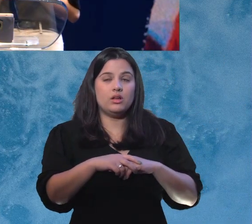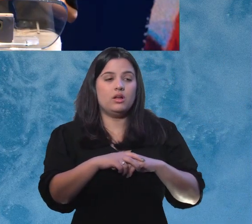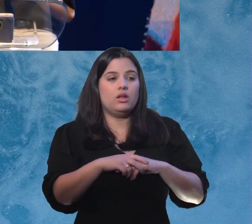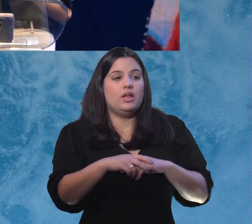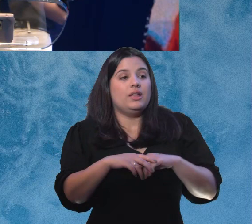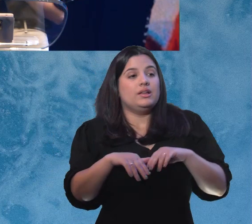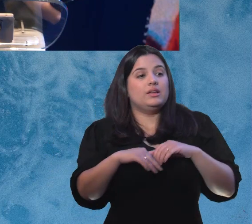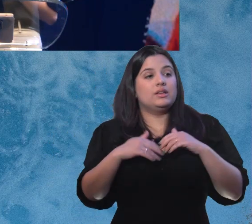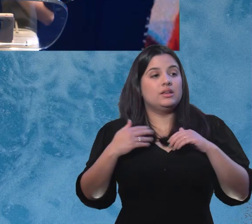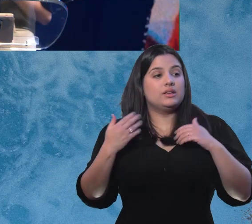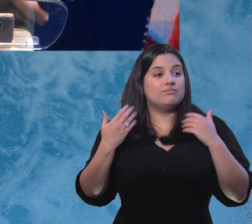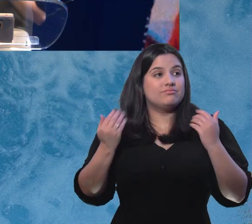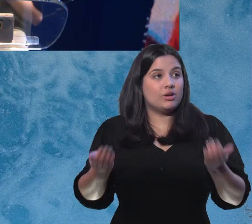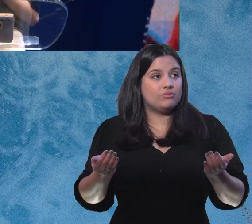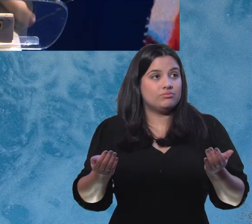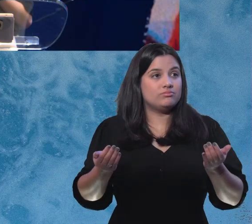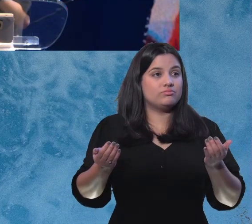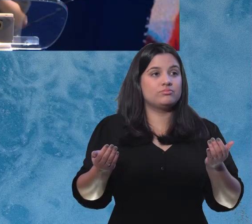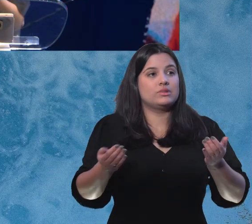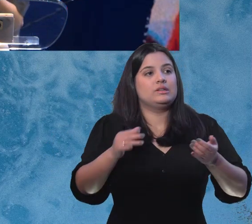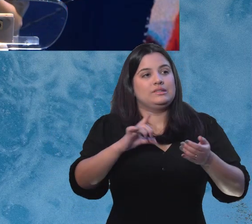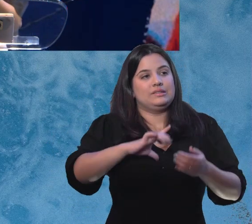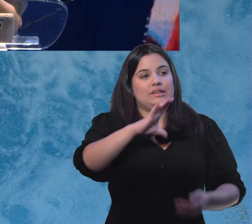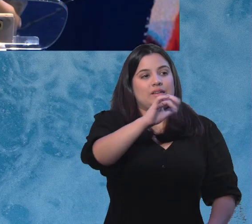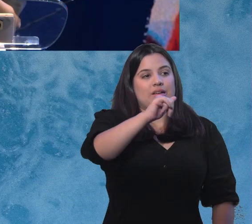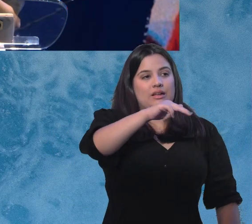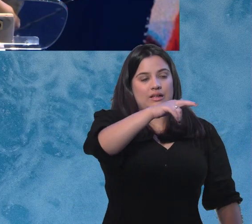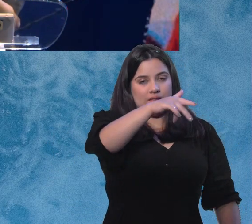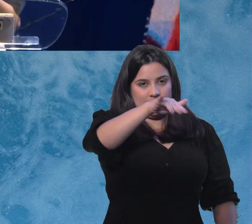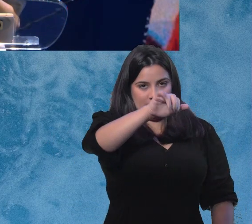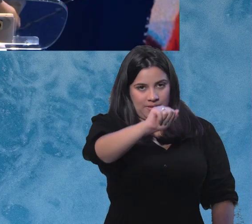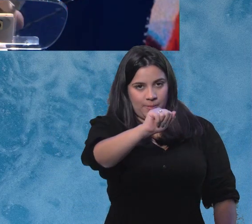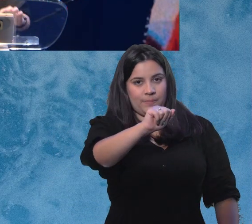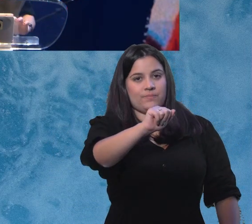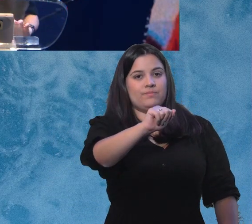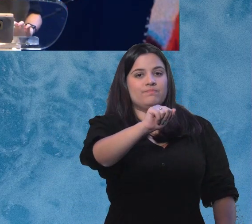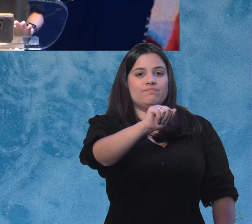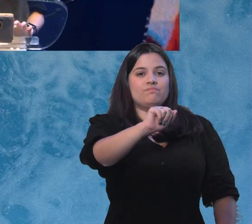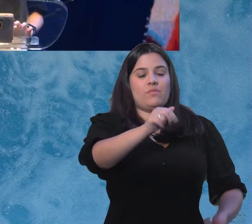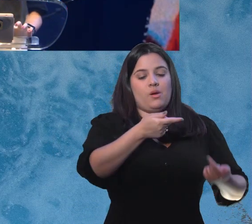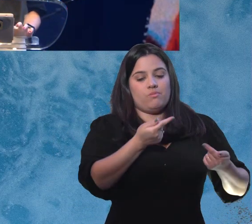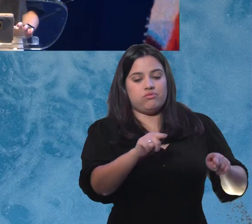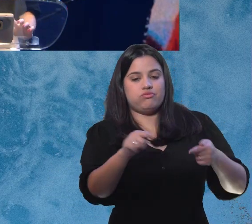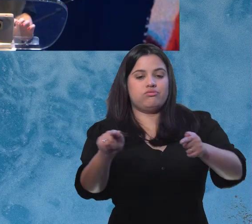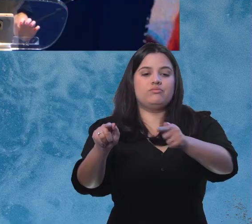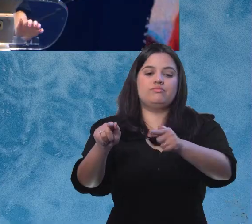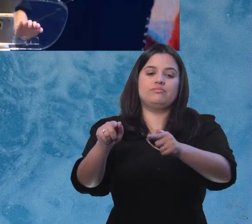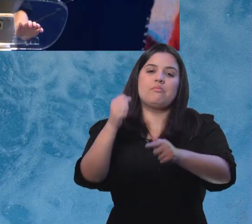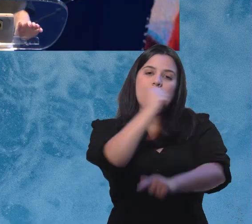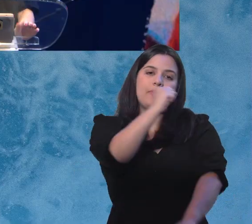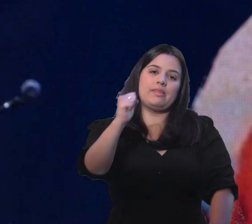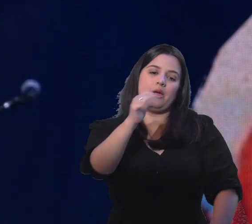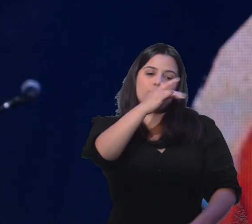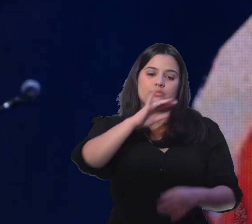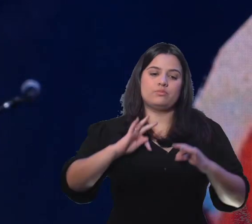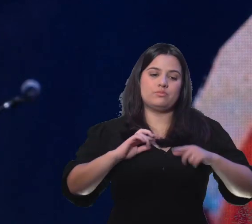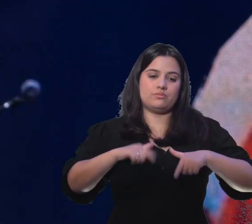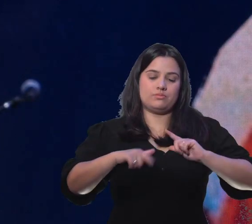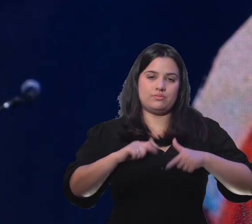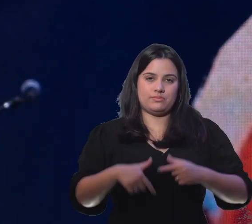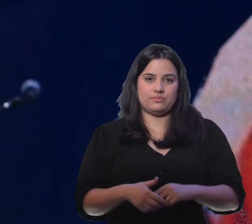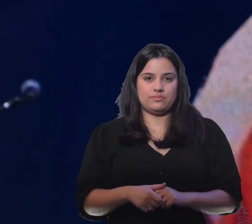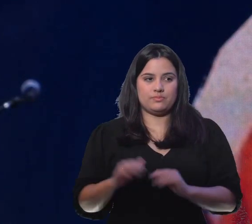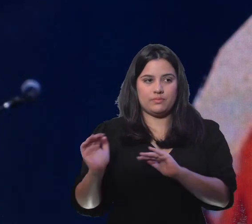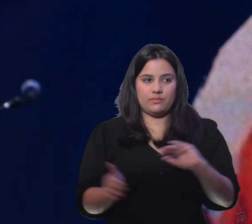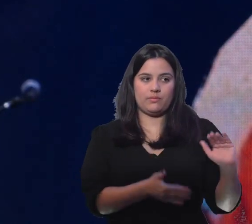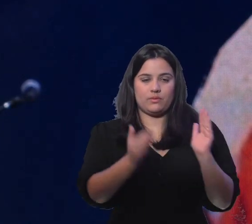e cananeus que viviam naqueles montes desceram, derrotaram os israelitas e os perseguiram até Ormá. Senhor Deus, essa é a Tua